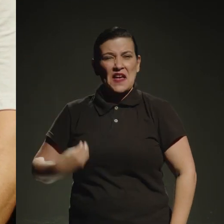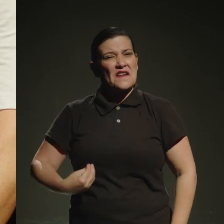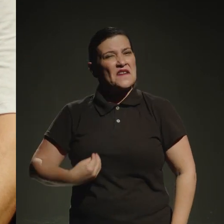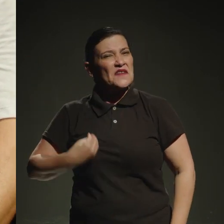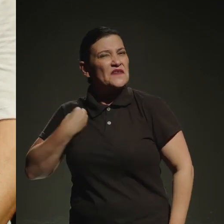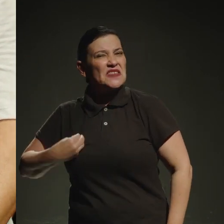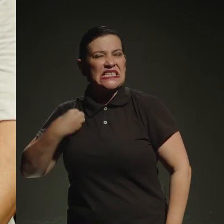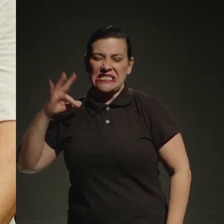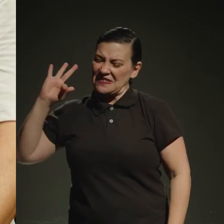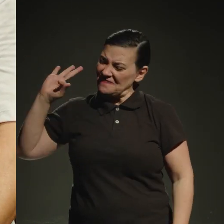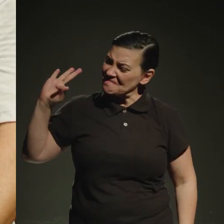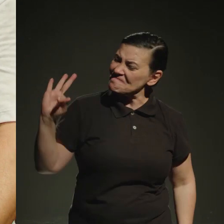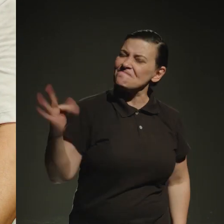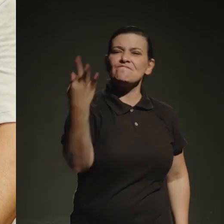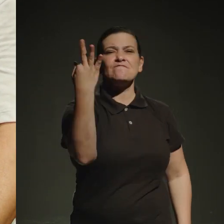Esquece-me também tu,